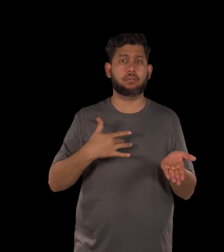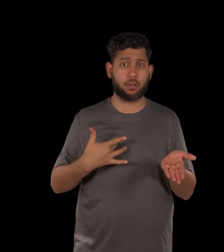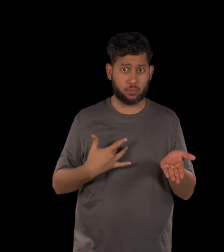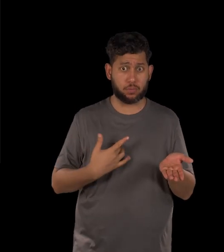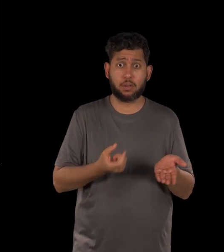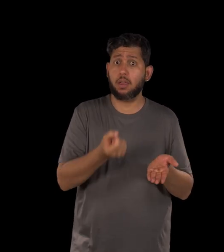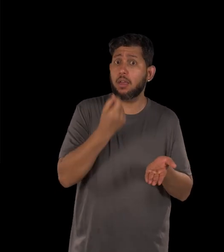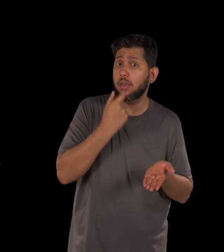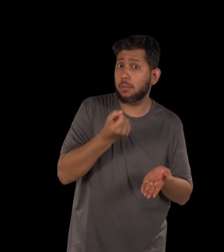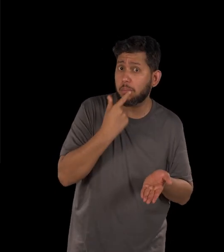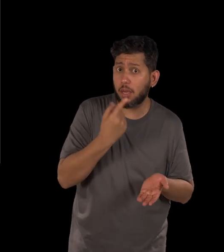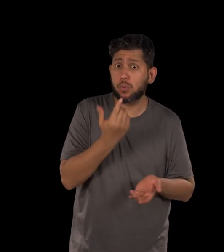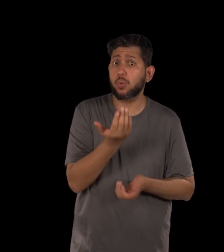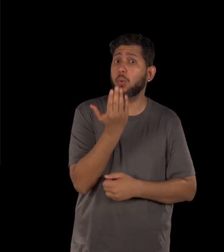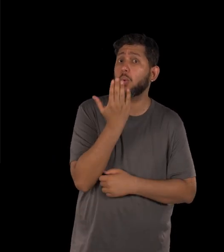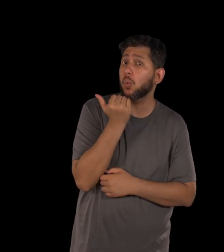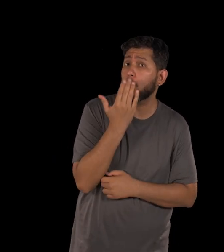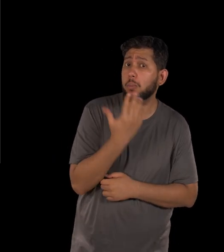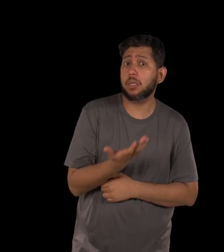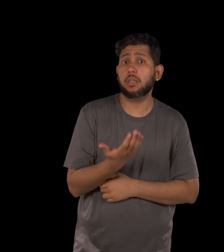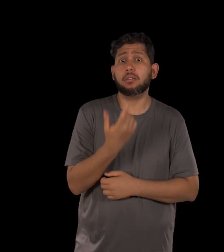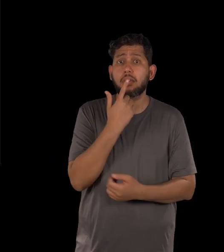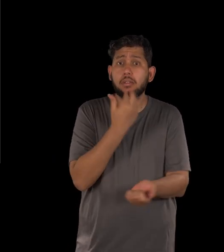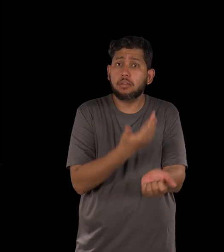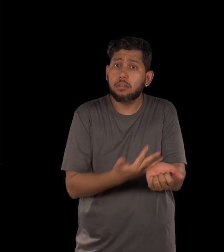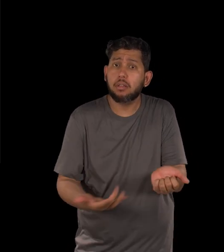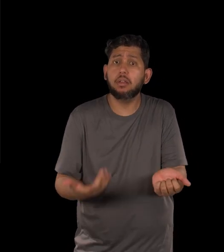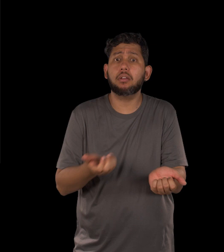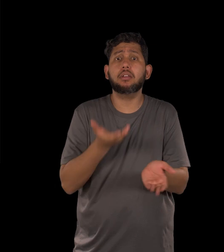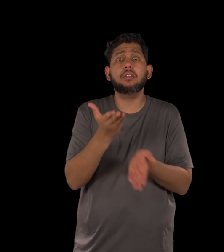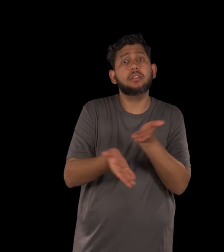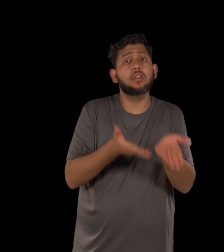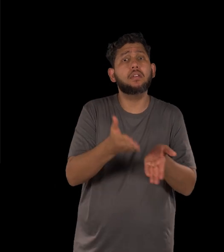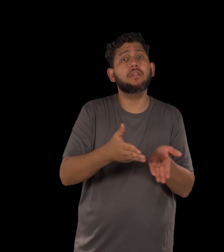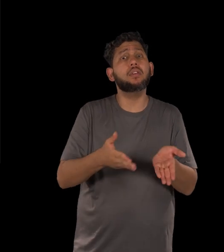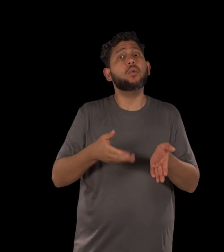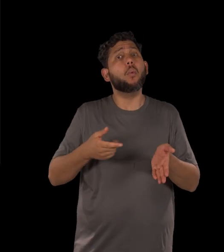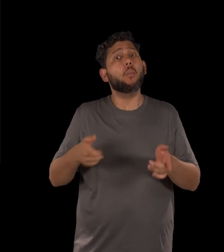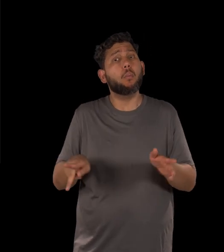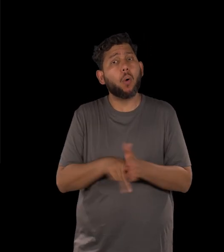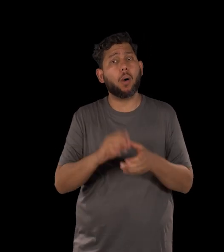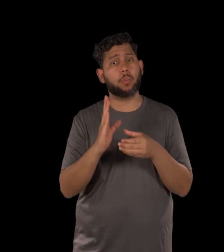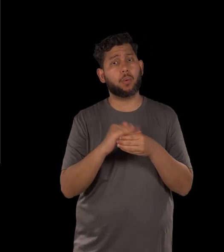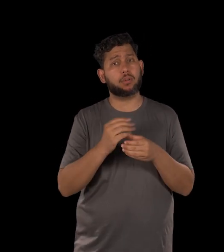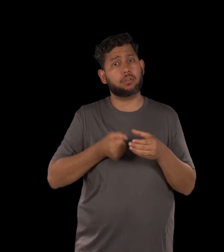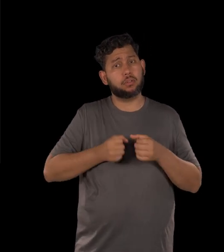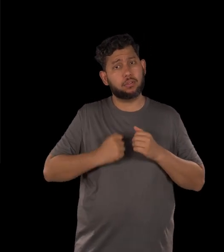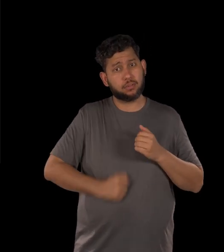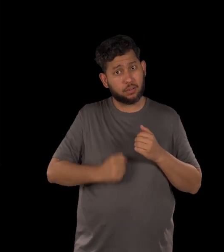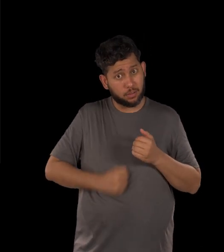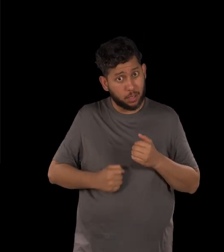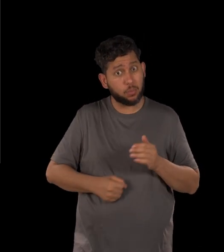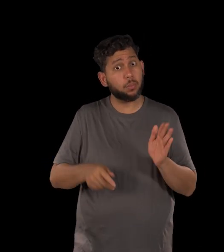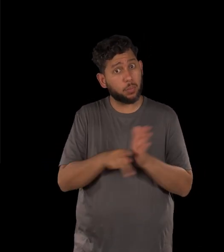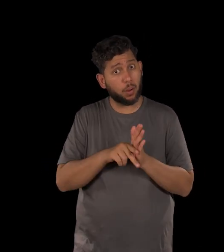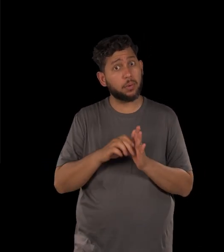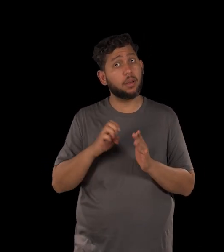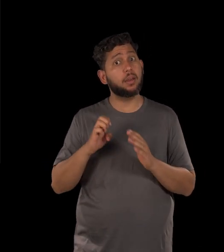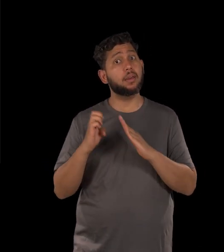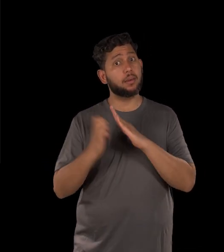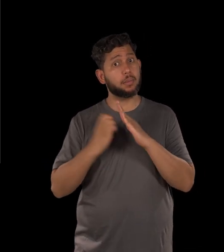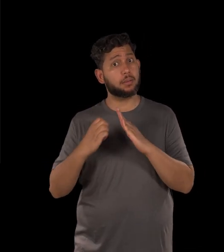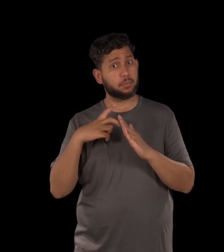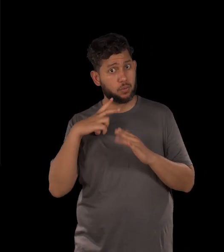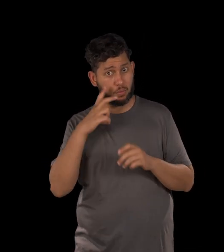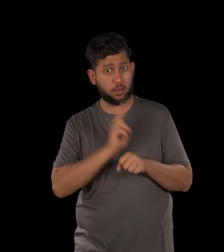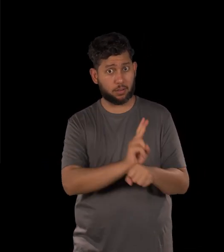medicamentos, alimentos, sangue e serviços de saneamento básico concedidos às empresas privadas. Já